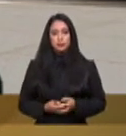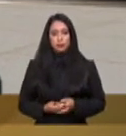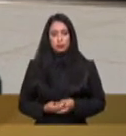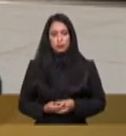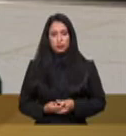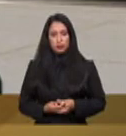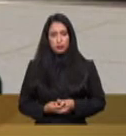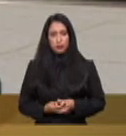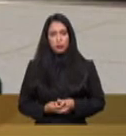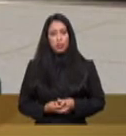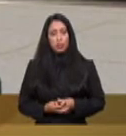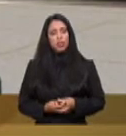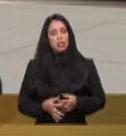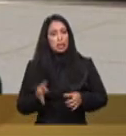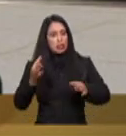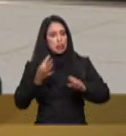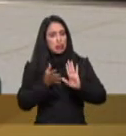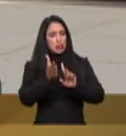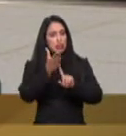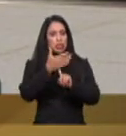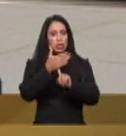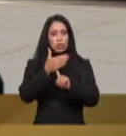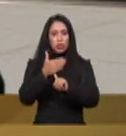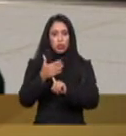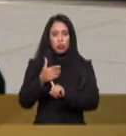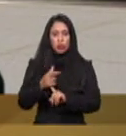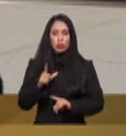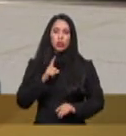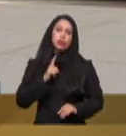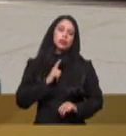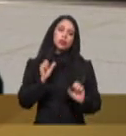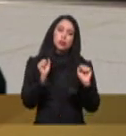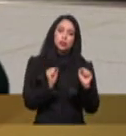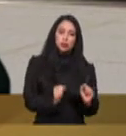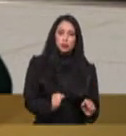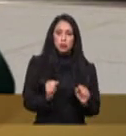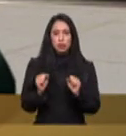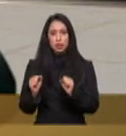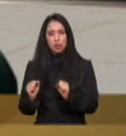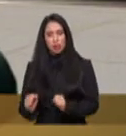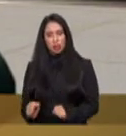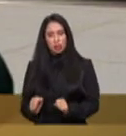manutenção diante das forças tecnológicas novas, poderosas e